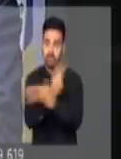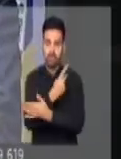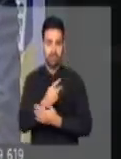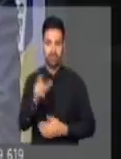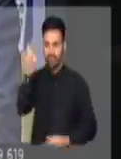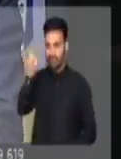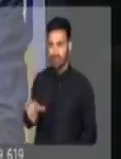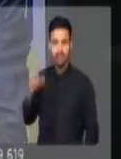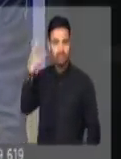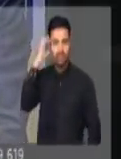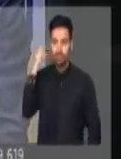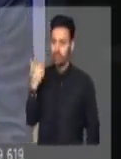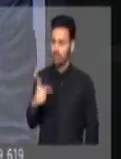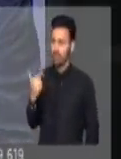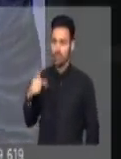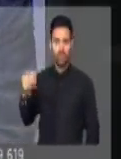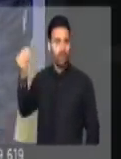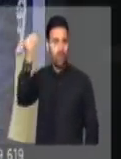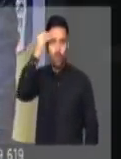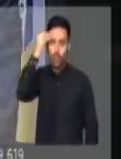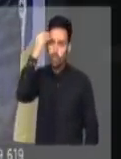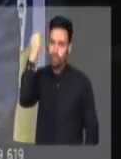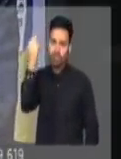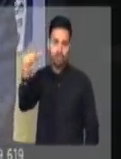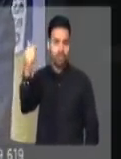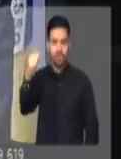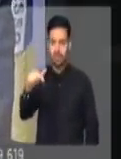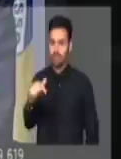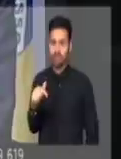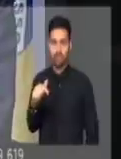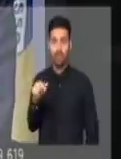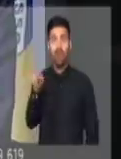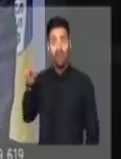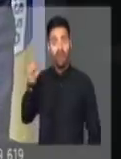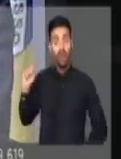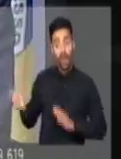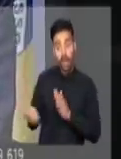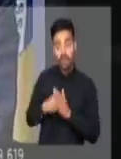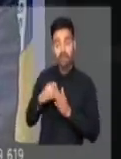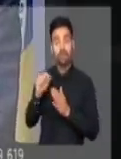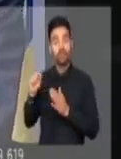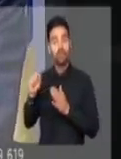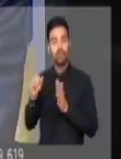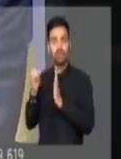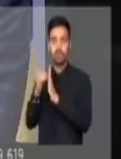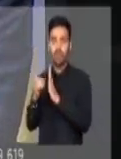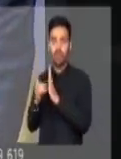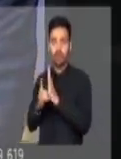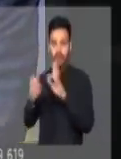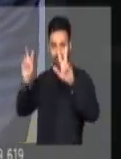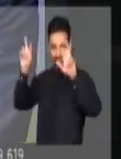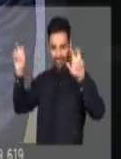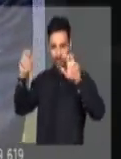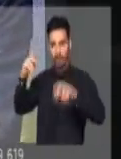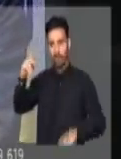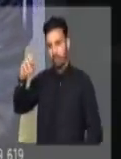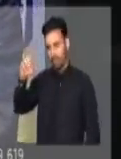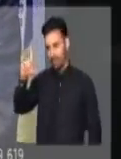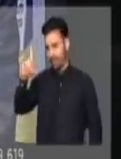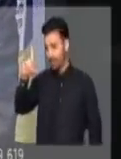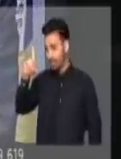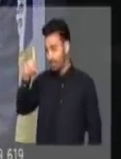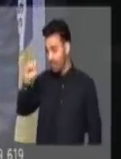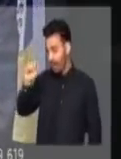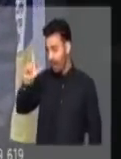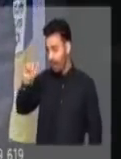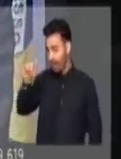senhor presidente, sobretudo quando a presidente Dilma assinou decreto de créditos nas chamadas pedaladas fiscais que